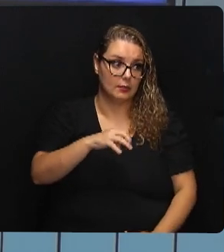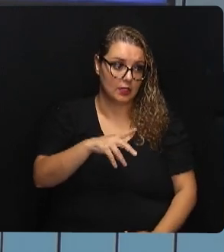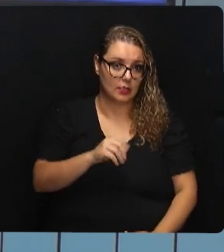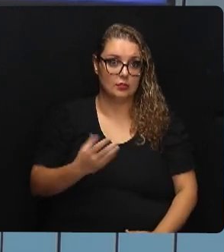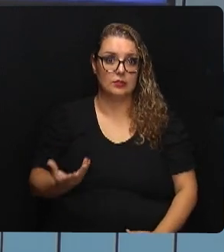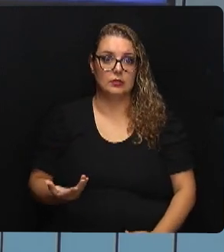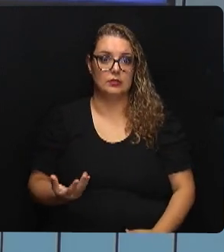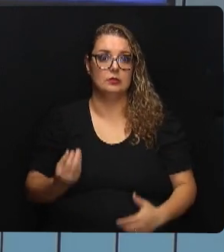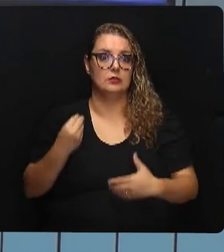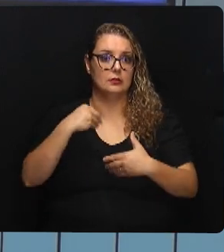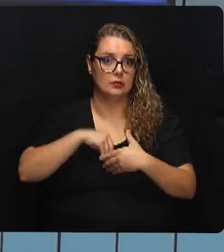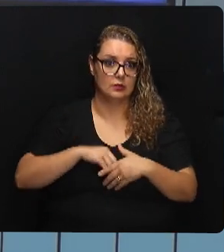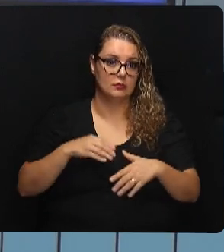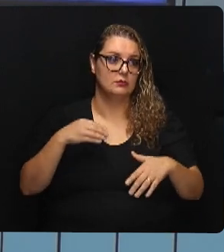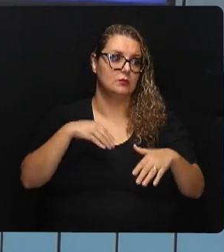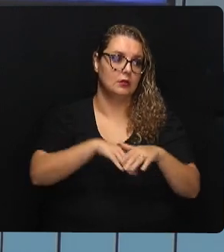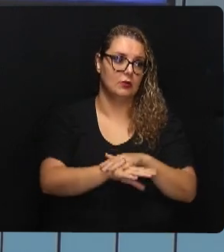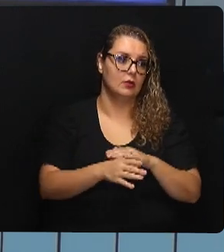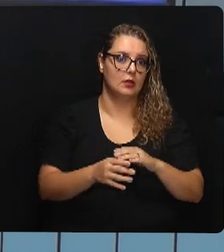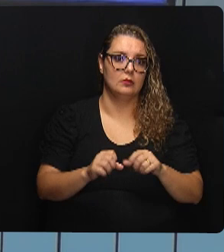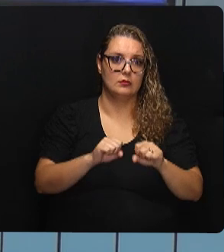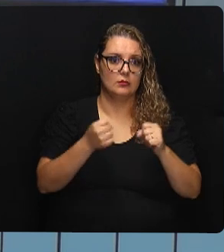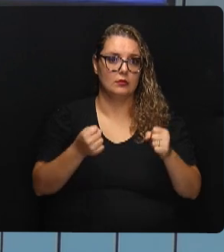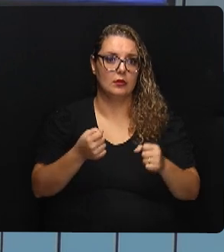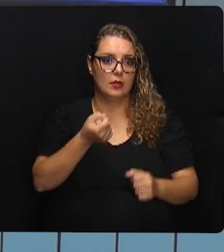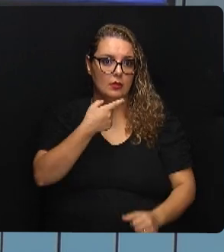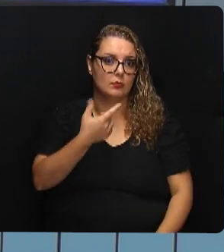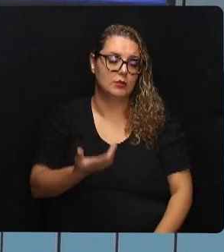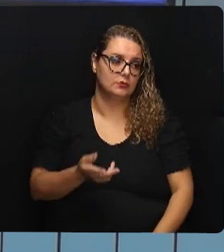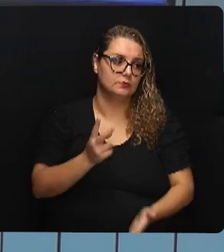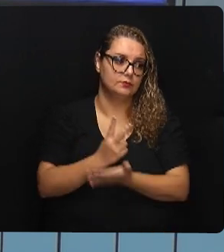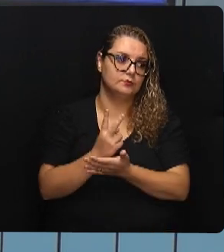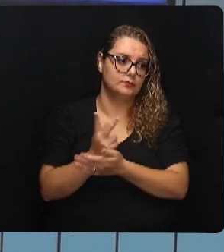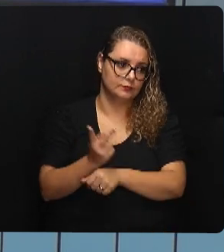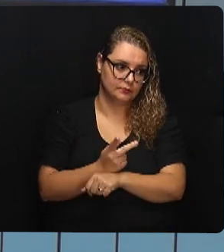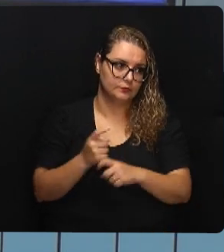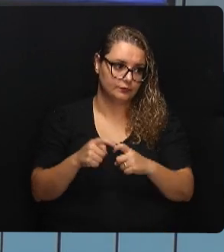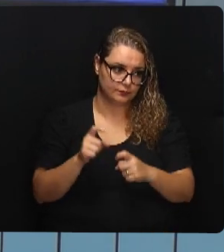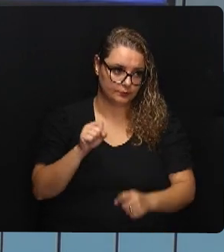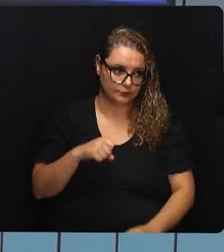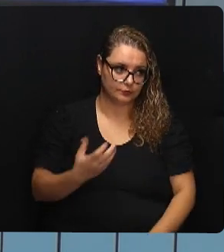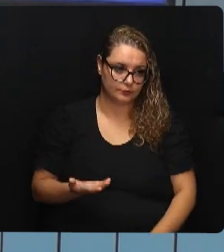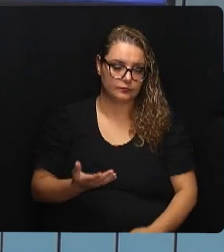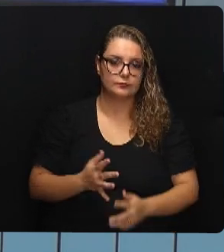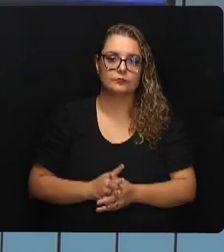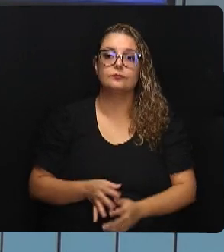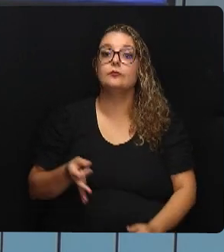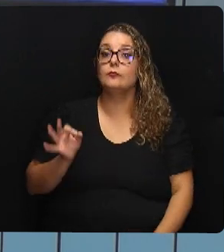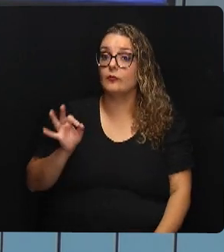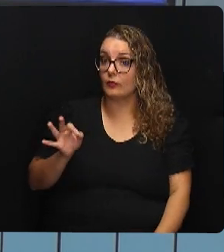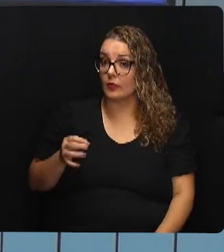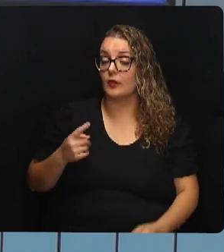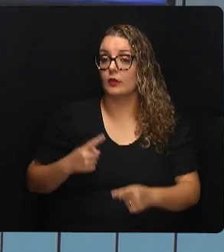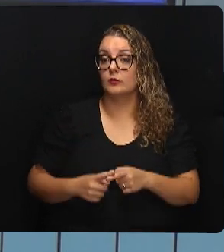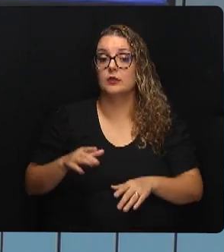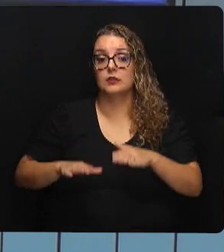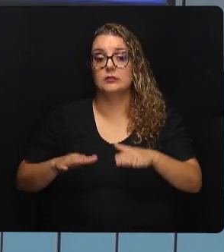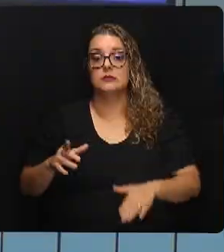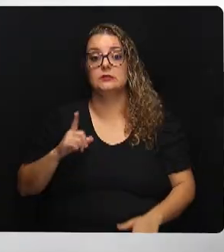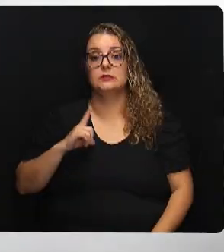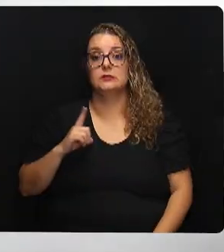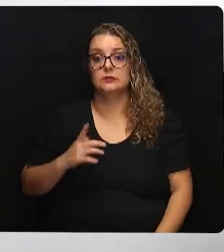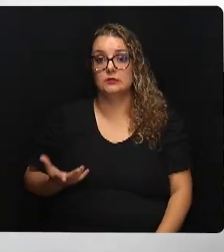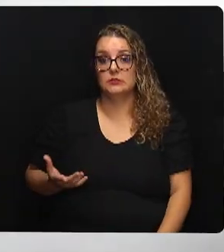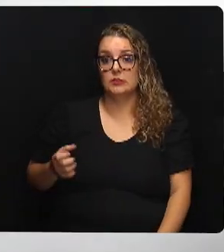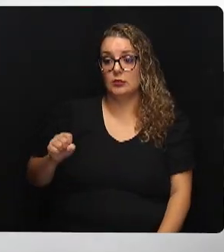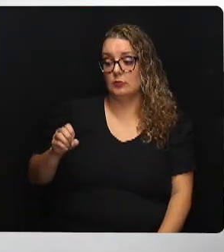tomando remédios que guardam, né, dentro do armário, qualquer momento, sempre procurar um médico, né? Exato, porque